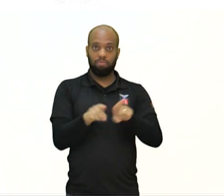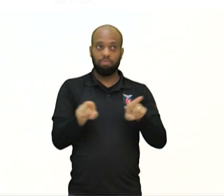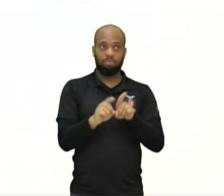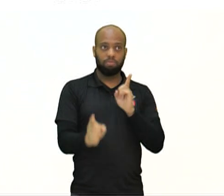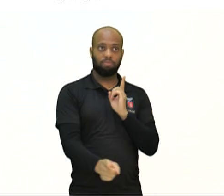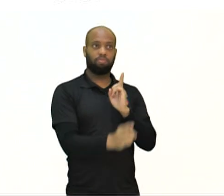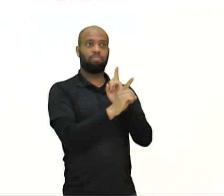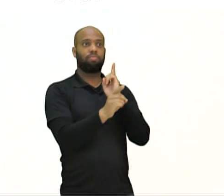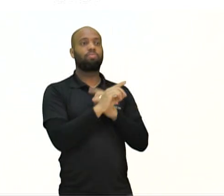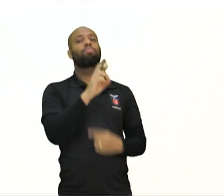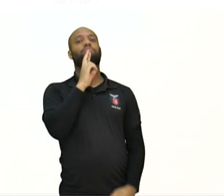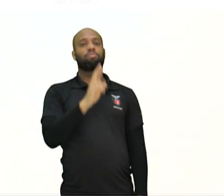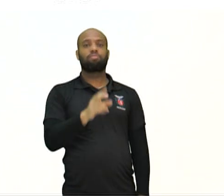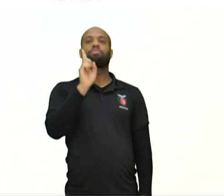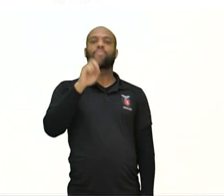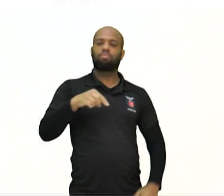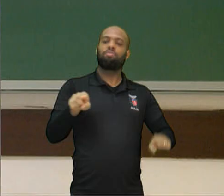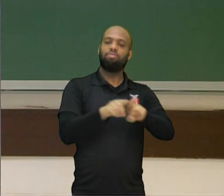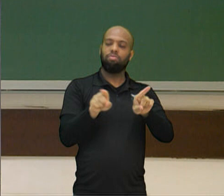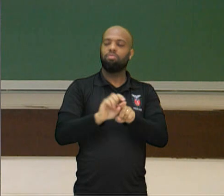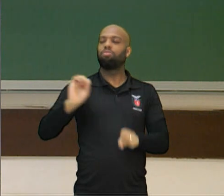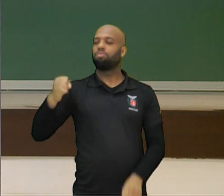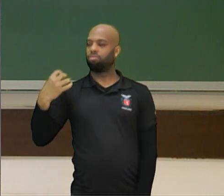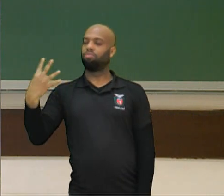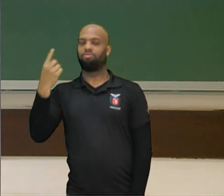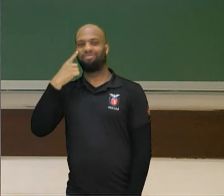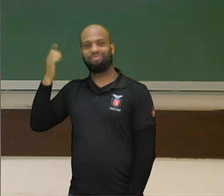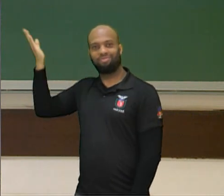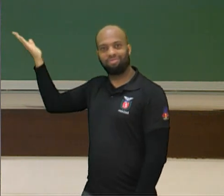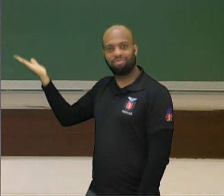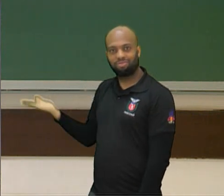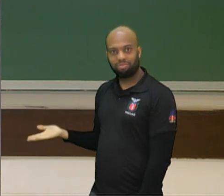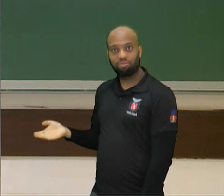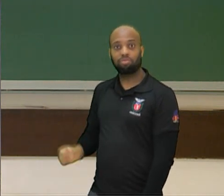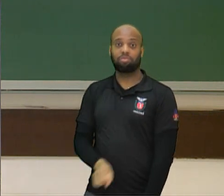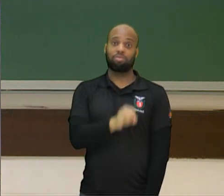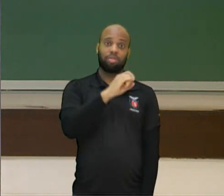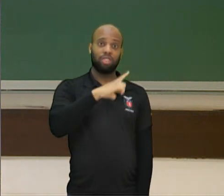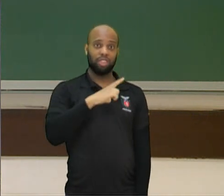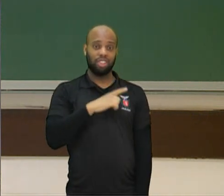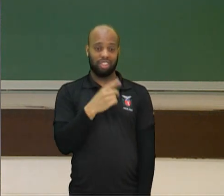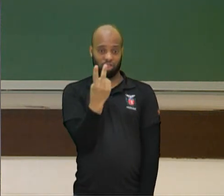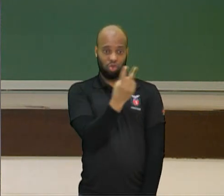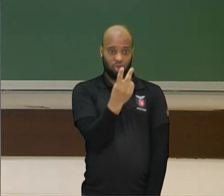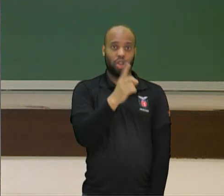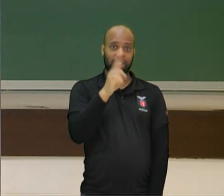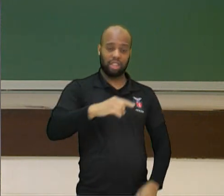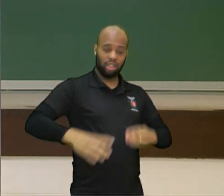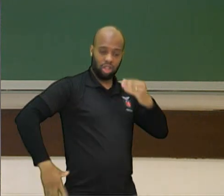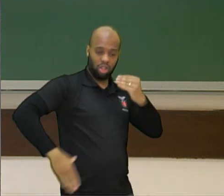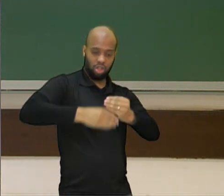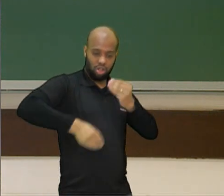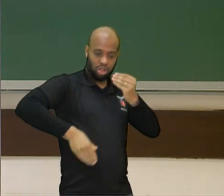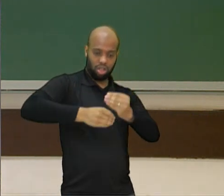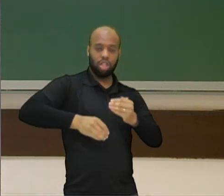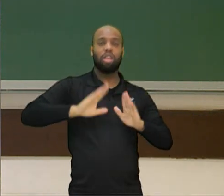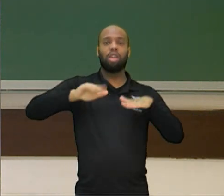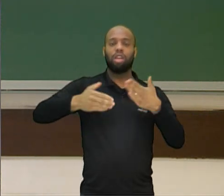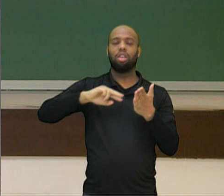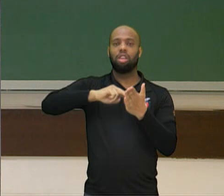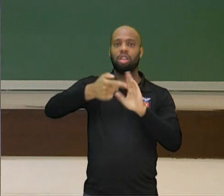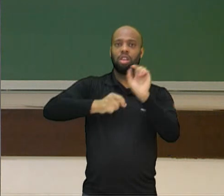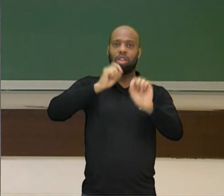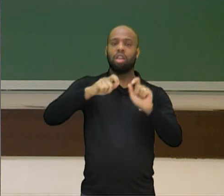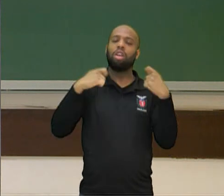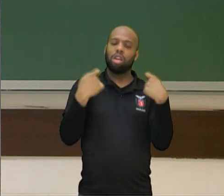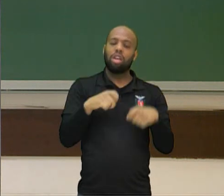o próprio 84. Então, quando temos binomiais complementares, a gente